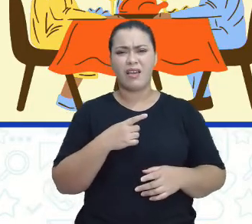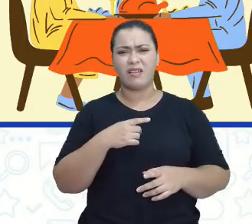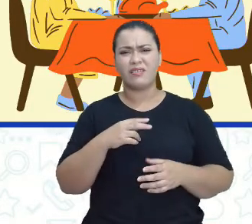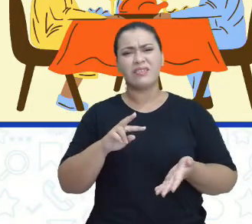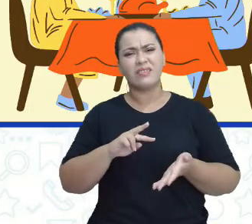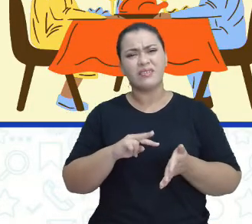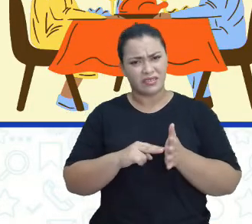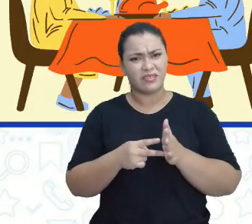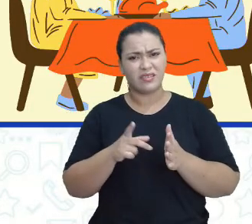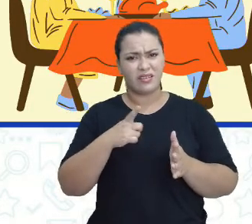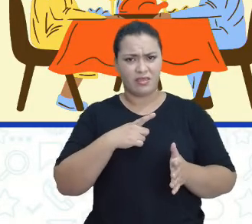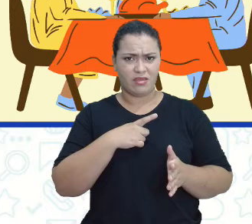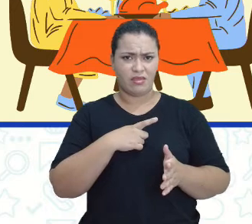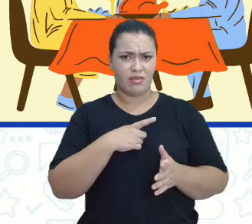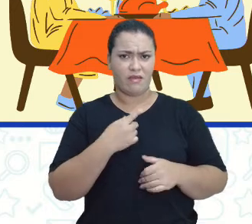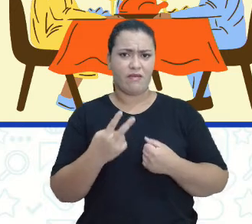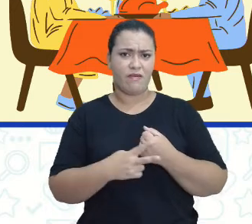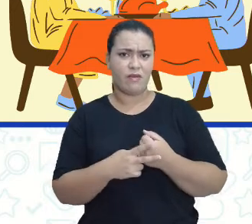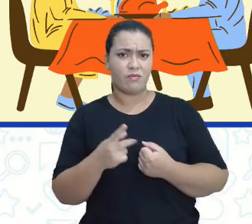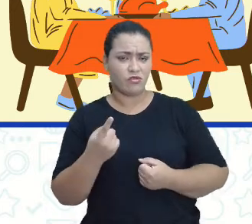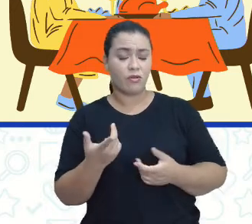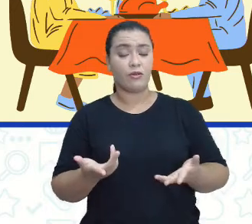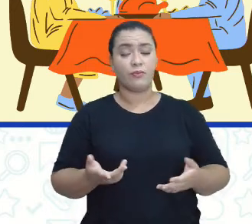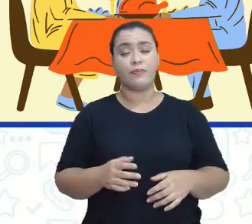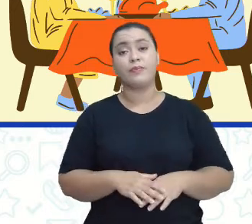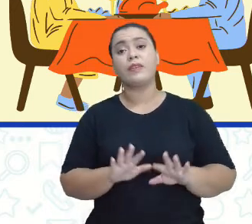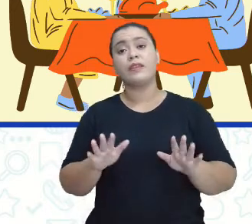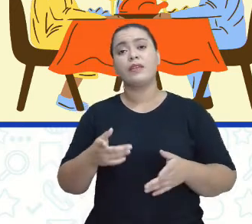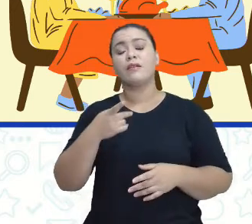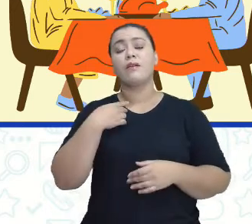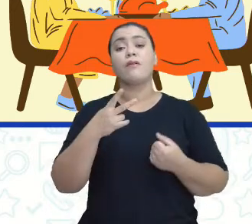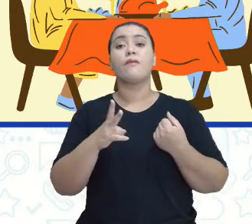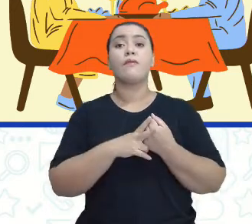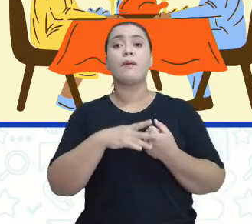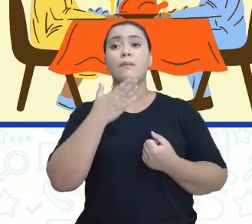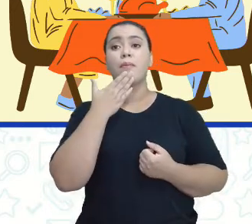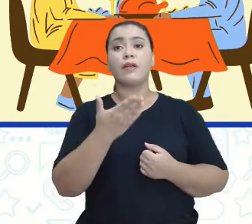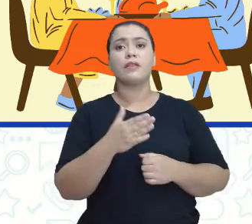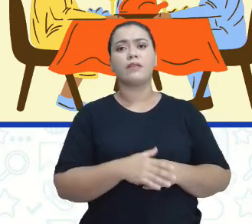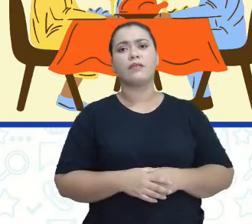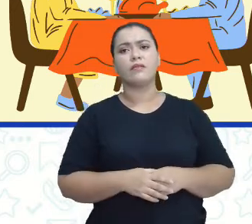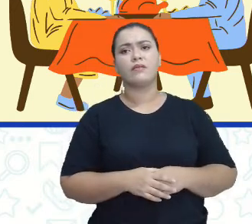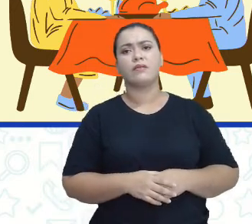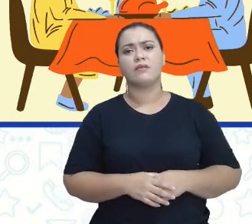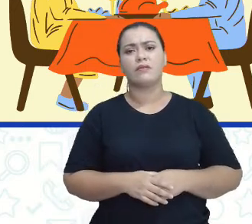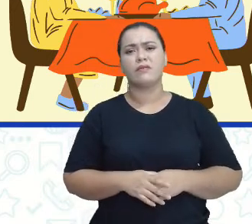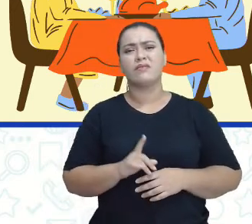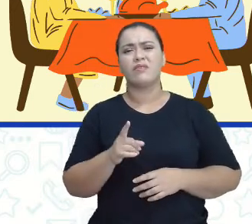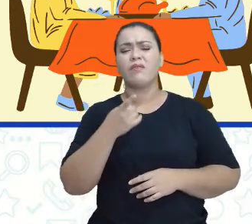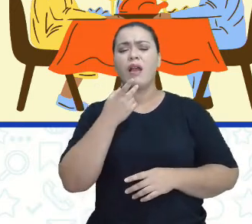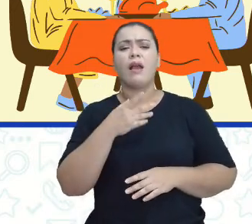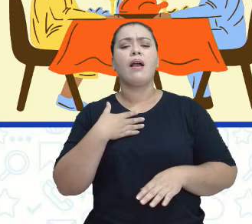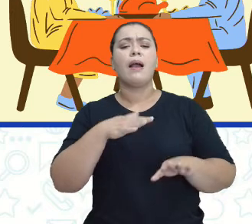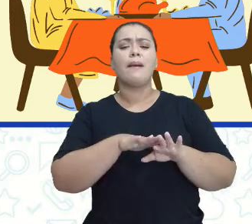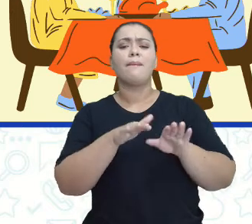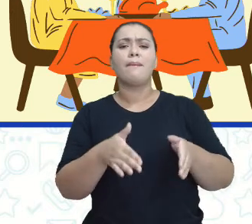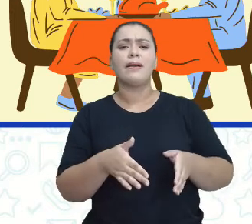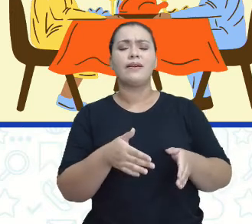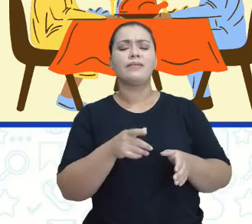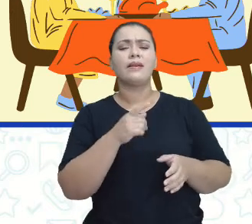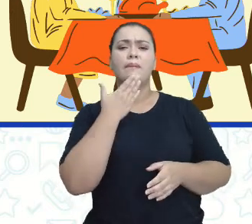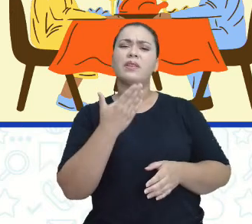qual é esse complemento? Vamos ver? Ó, o verbo é pediu. Ele faz sentido sozinho se eu disser a mesa 3